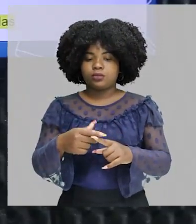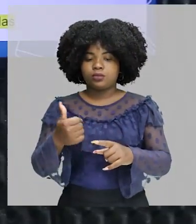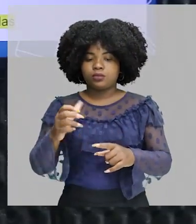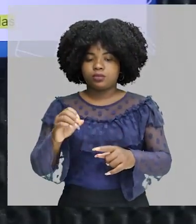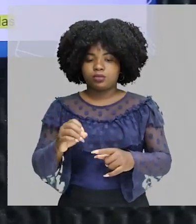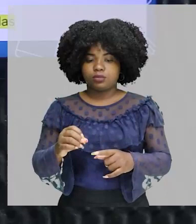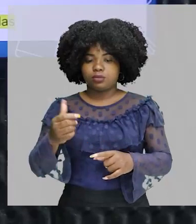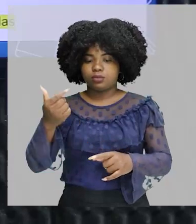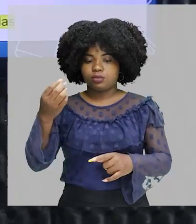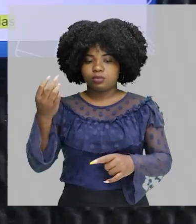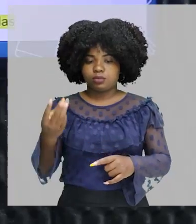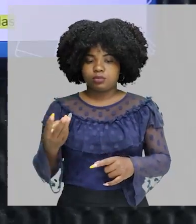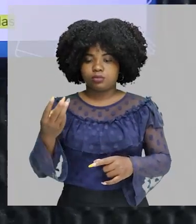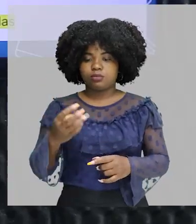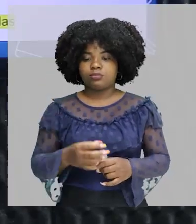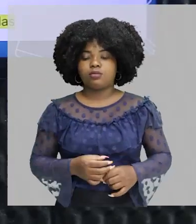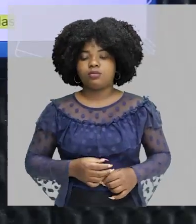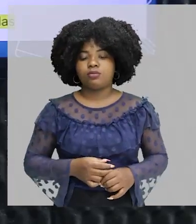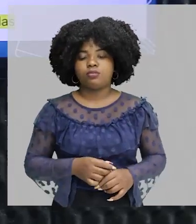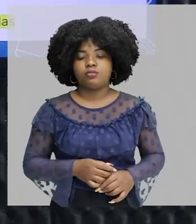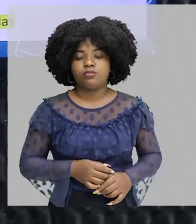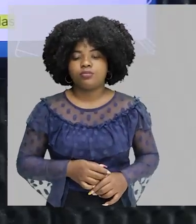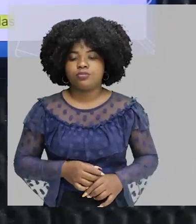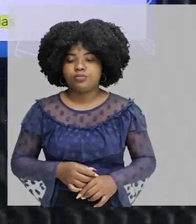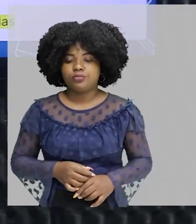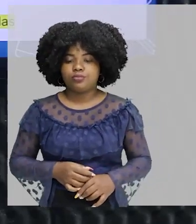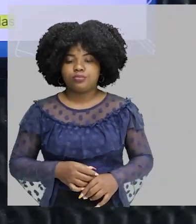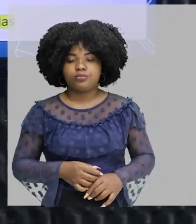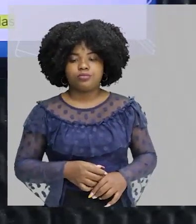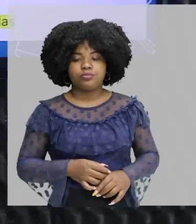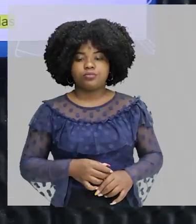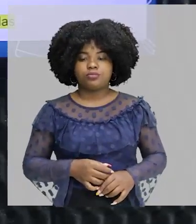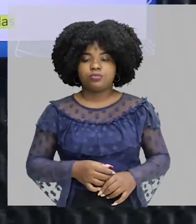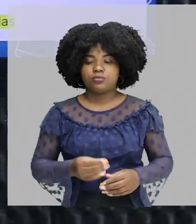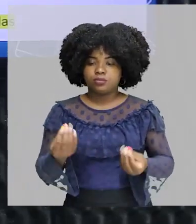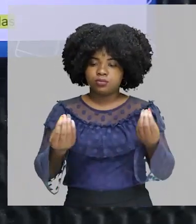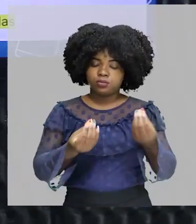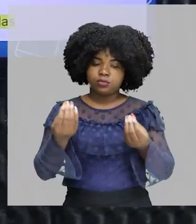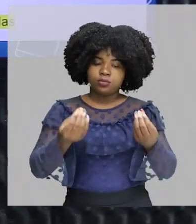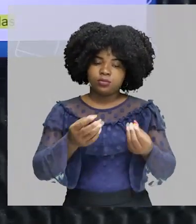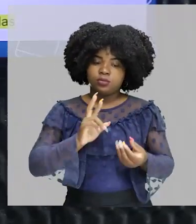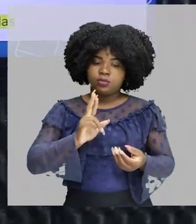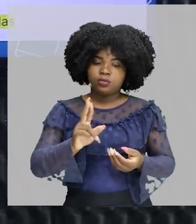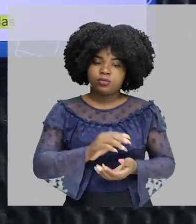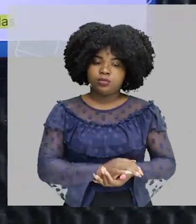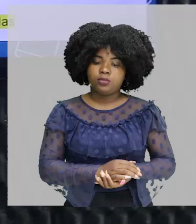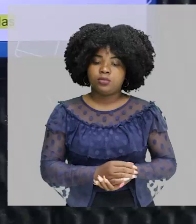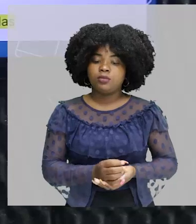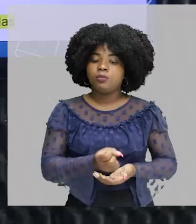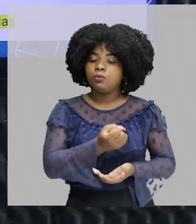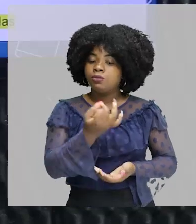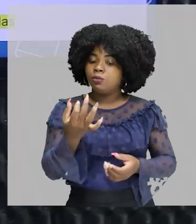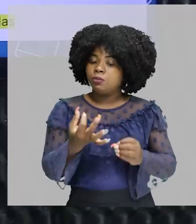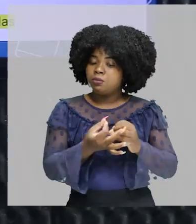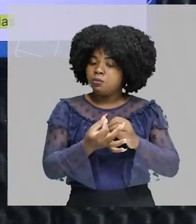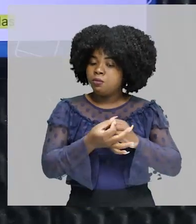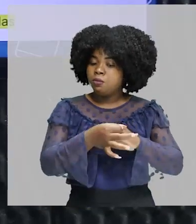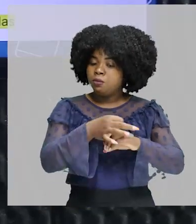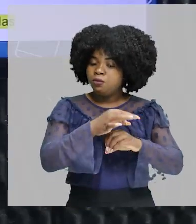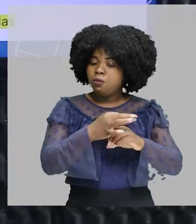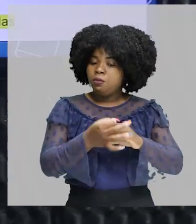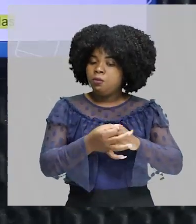23 moléculas em cada mol. Como resolver? Nós queremos saber quantas